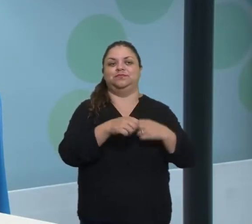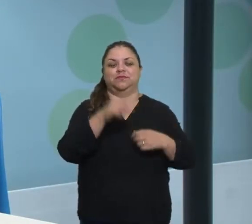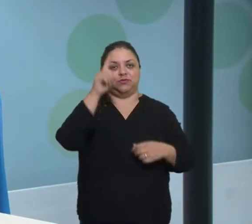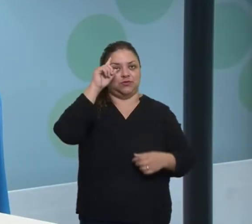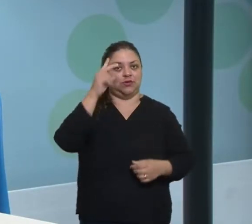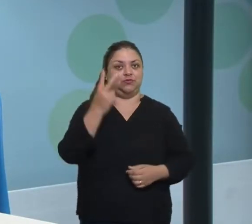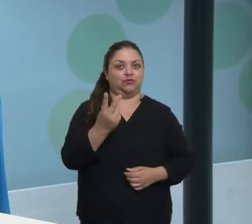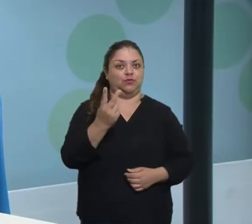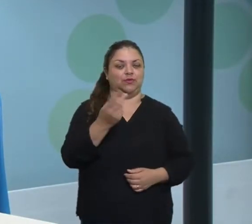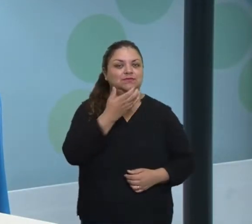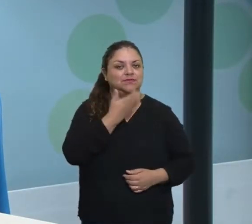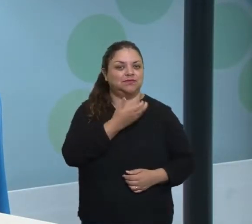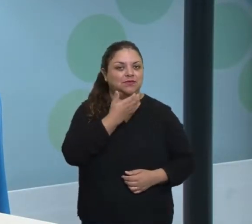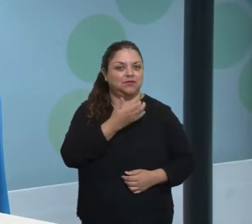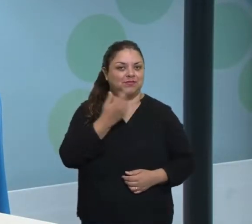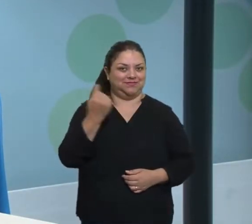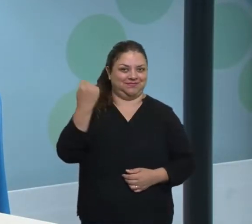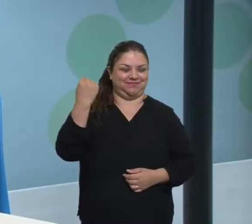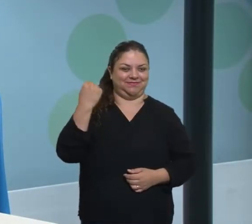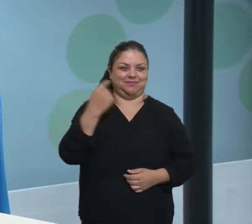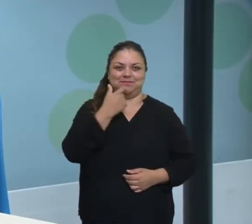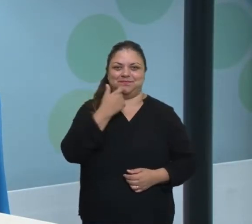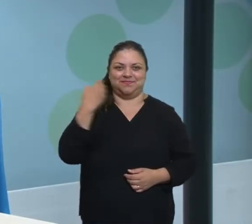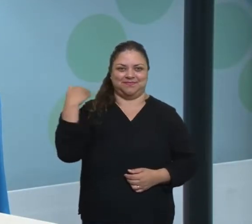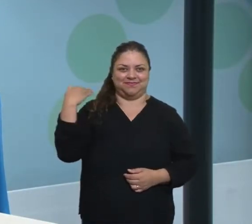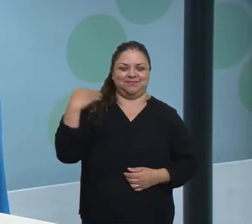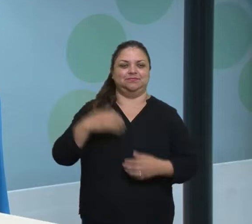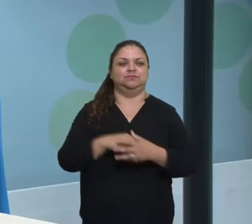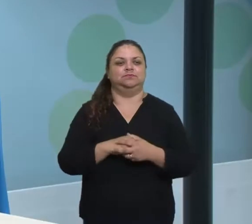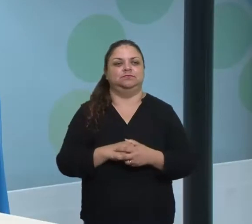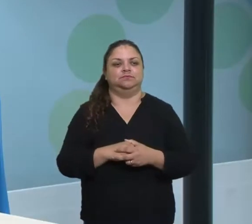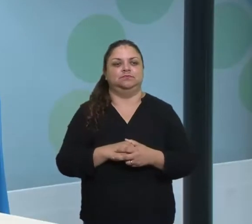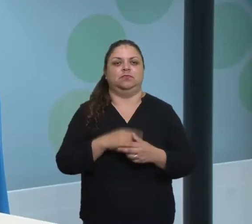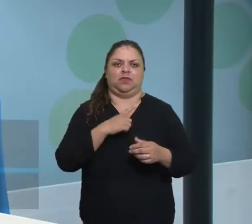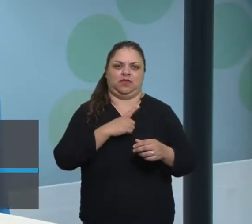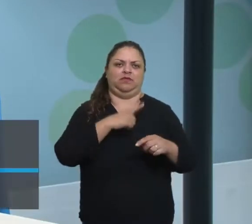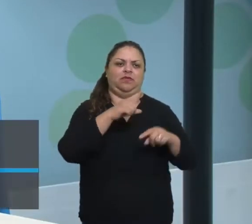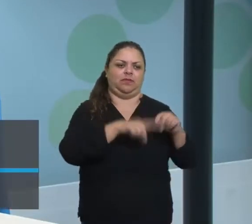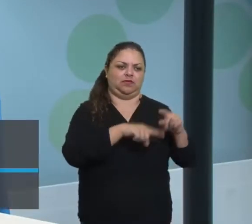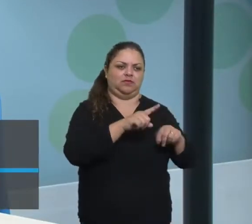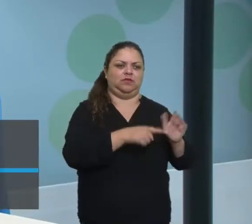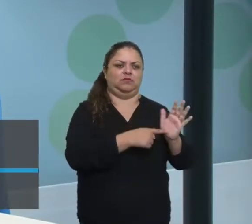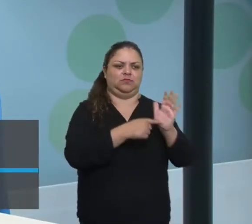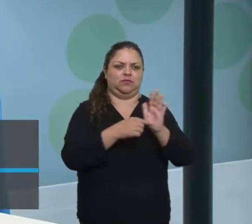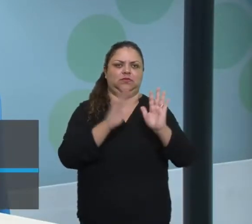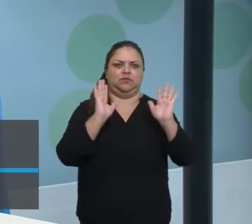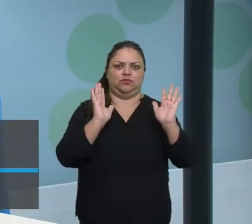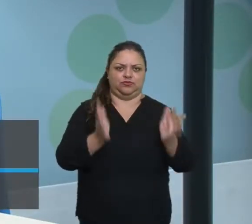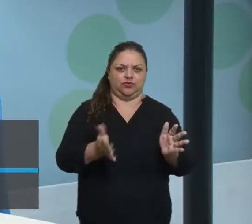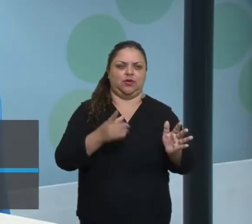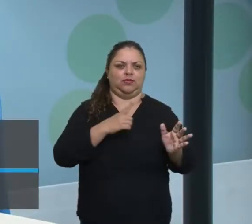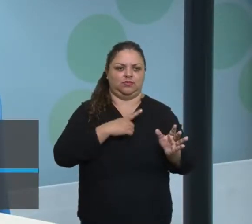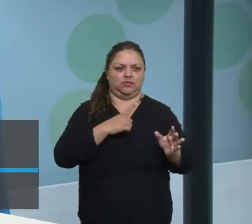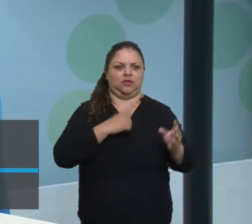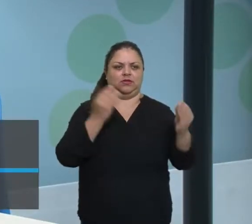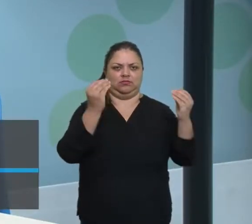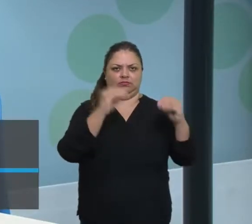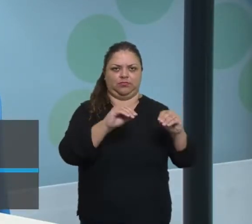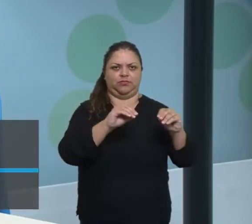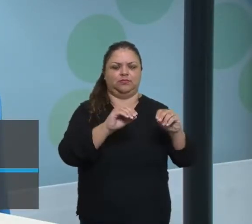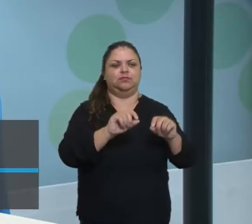de dezembro então uma parte desse material depois eu vou explicando durante a formação já está disponível no repositório